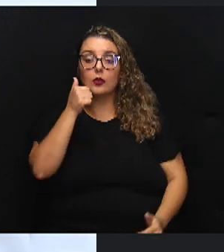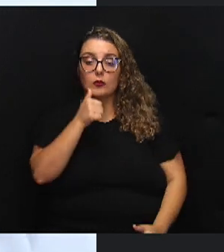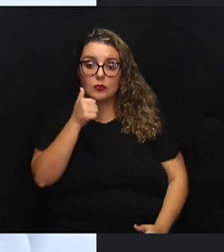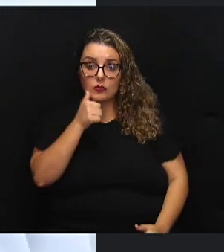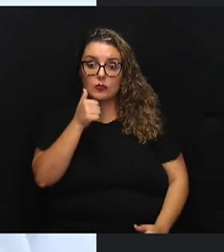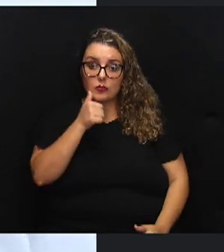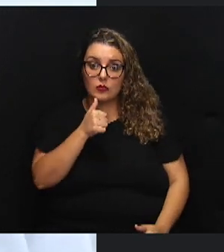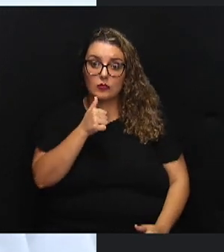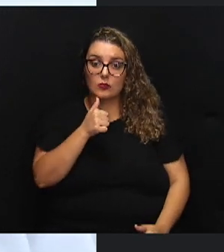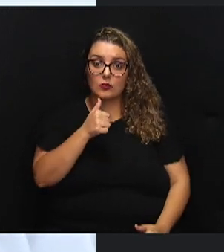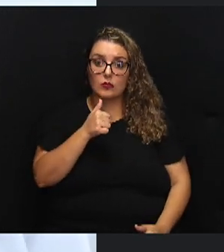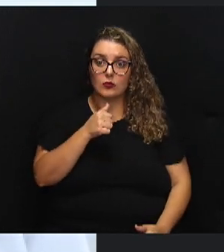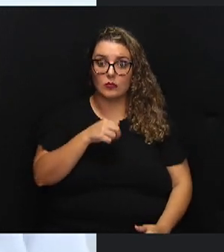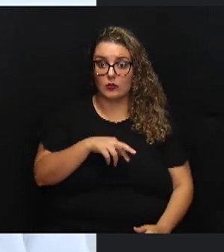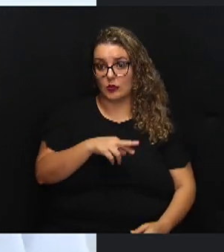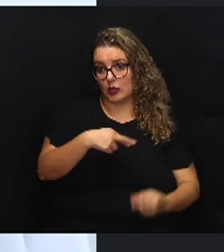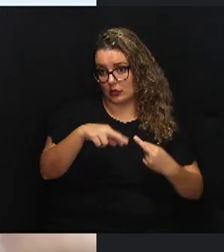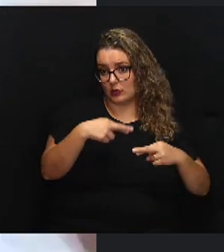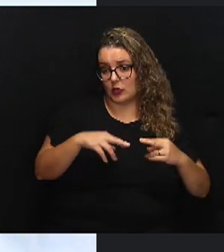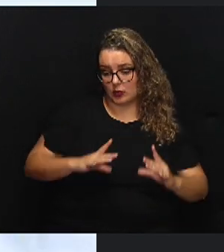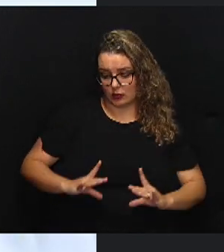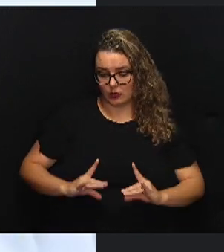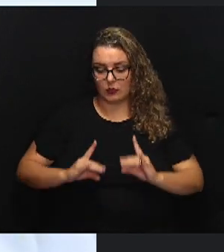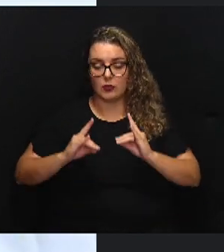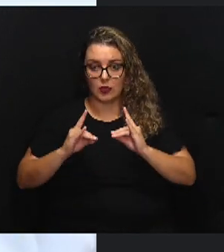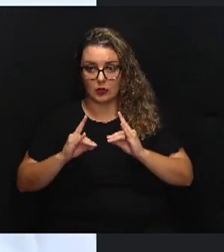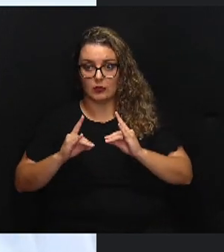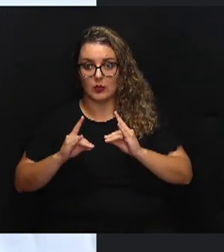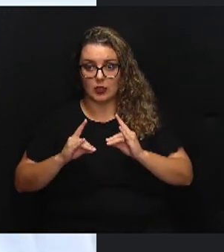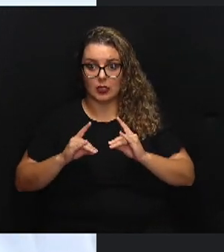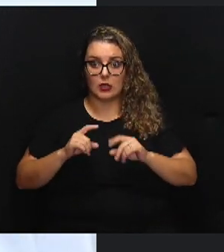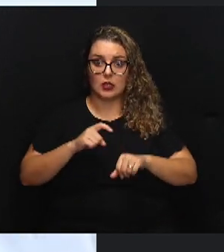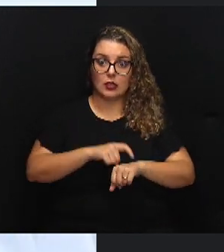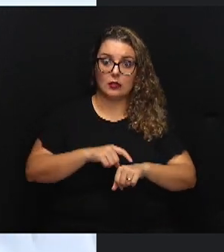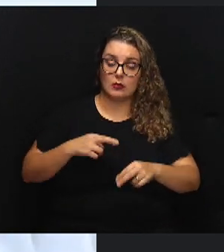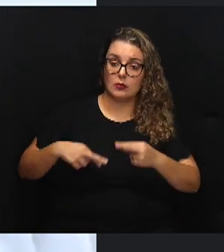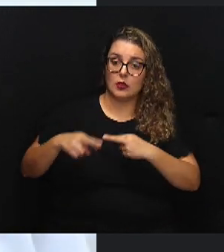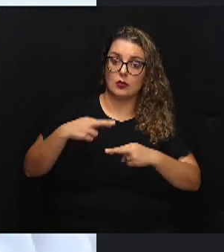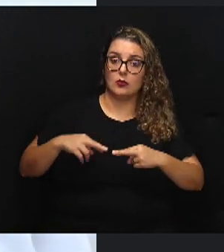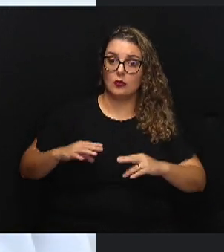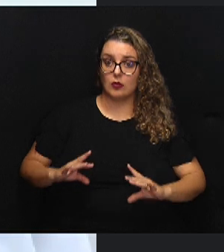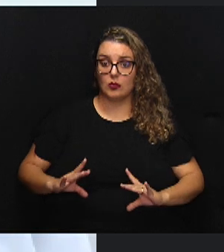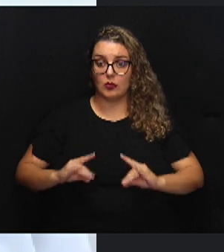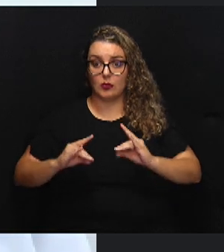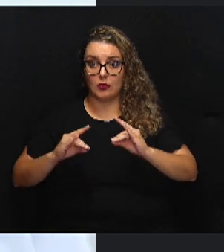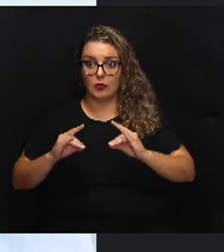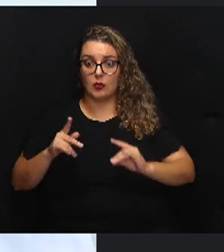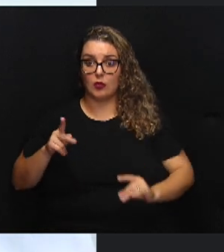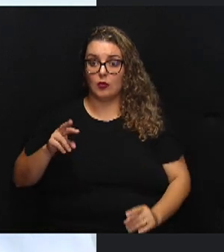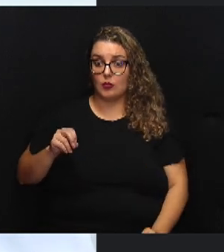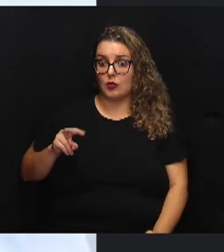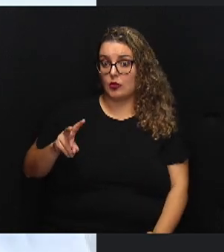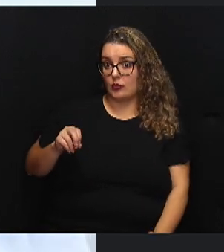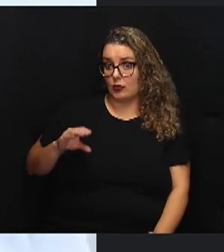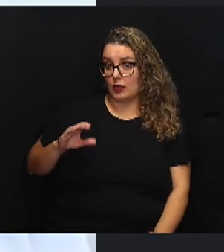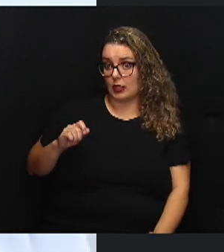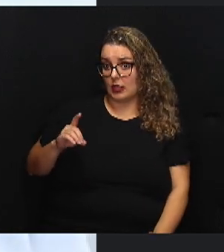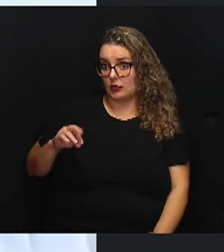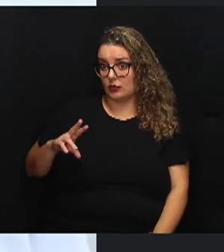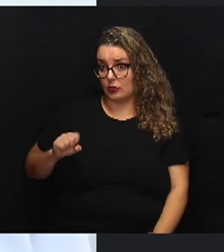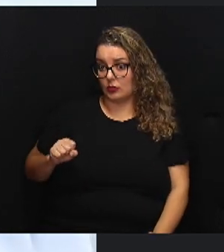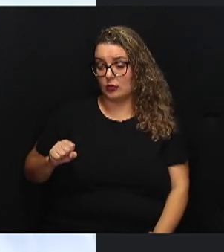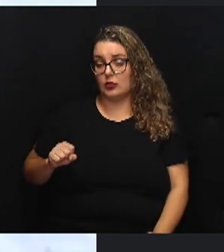muitas vezes por essa relação com o hormônio, e situações ligadas a hormônios provocadores de trombose, como